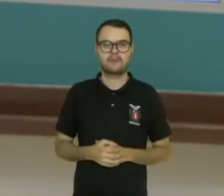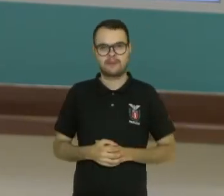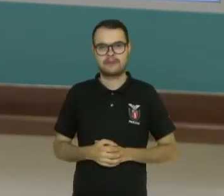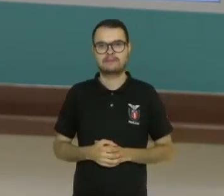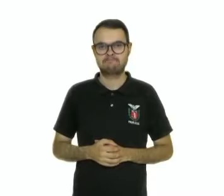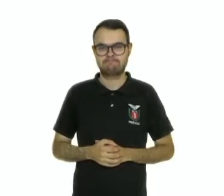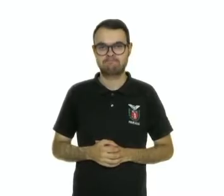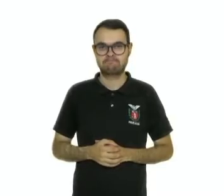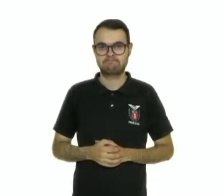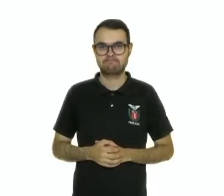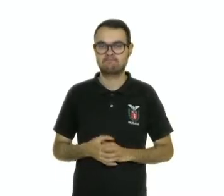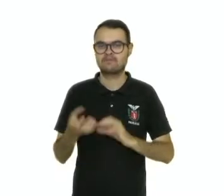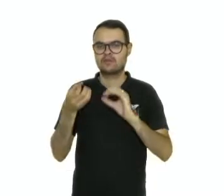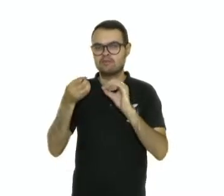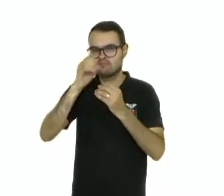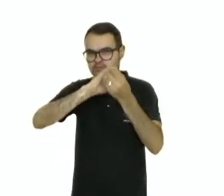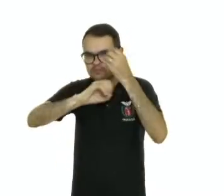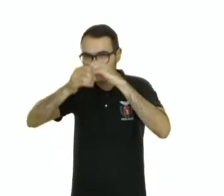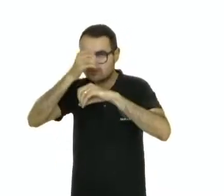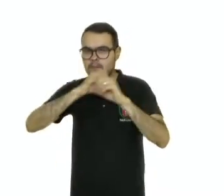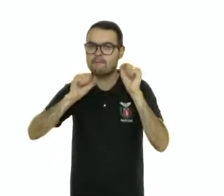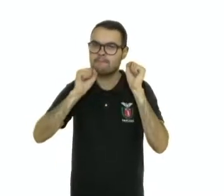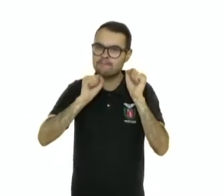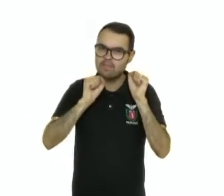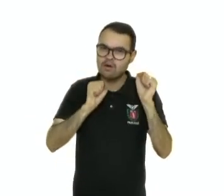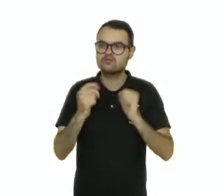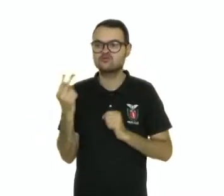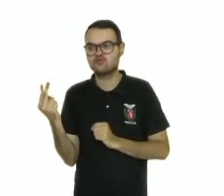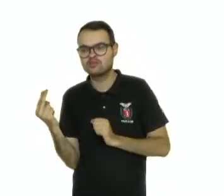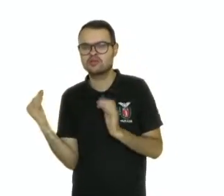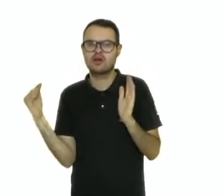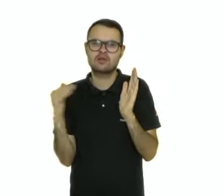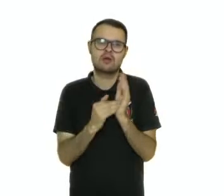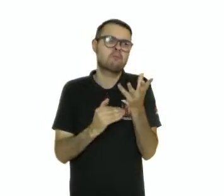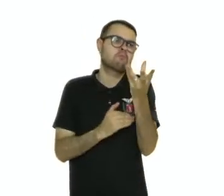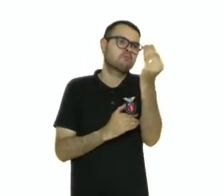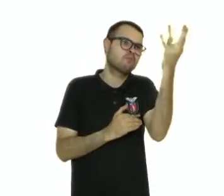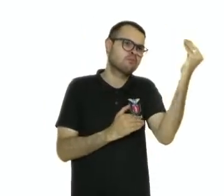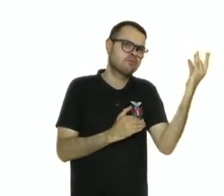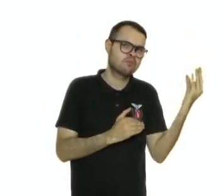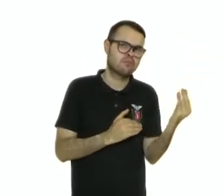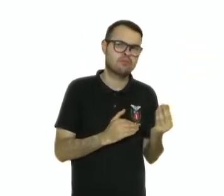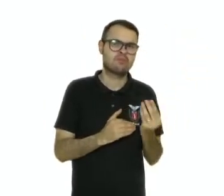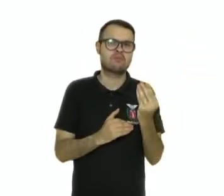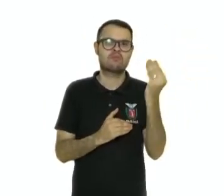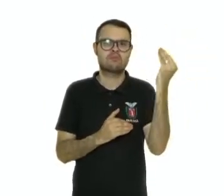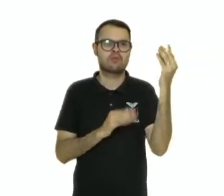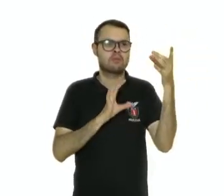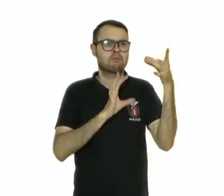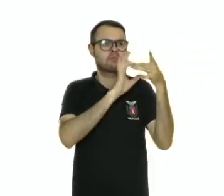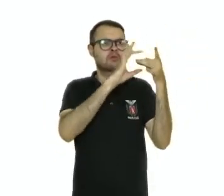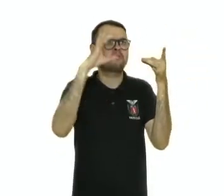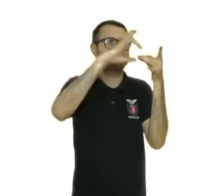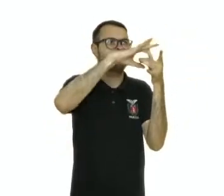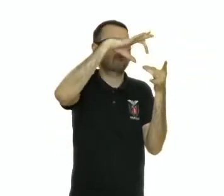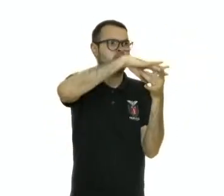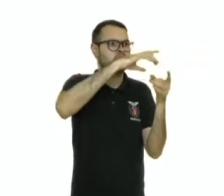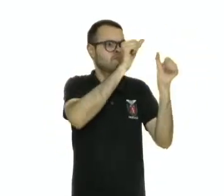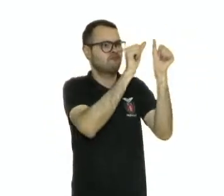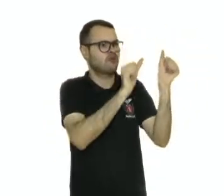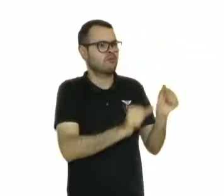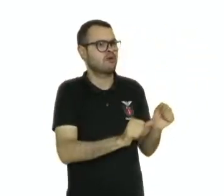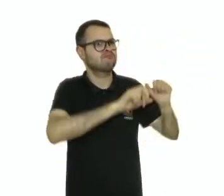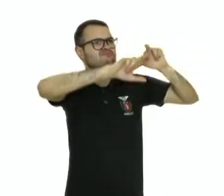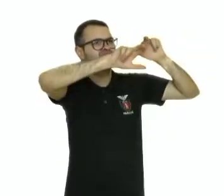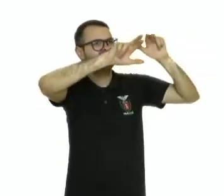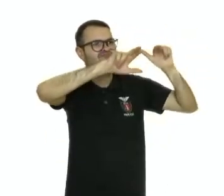As moléculas podem apresentar de 2 a uma quantidade muito grande de átomos que, ligados, dão formas geométricas